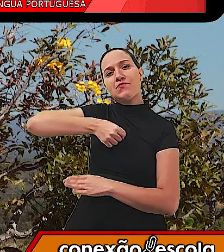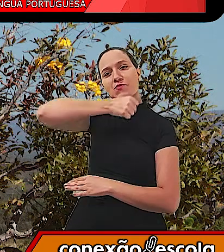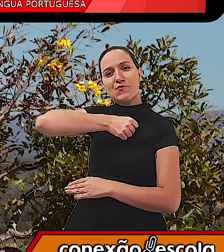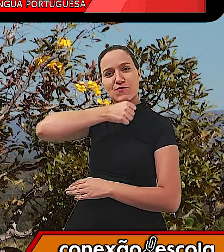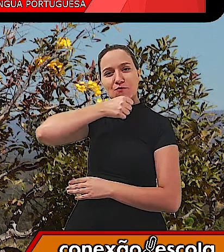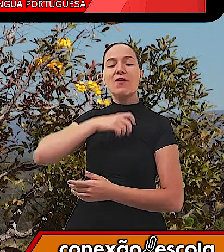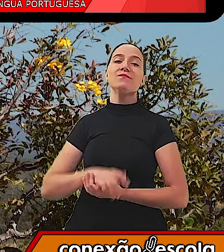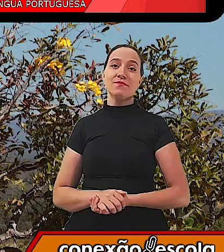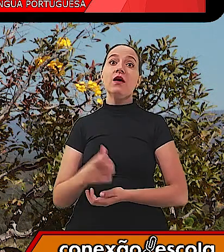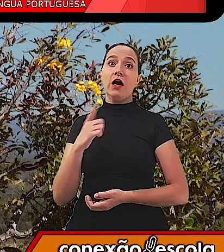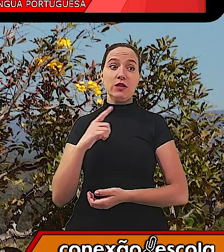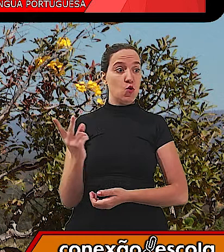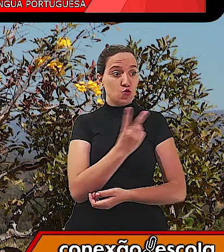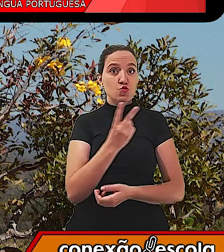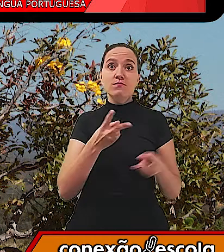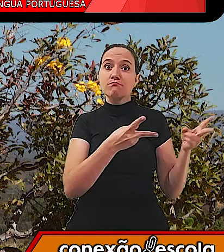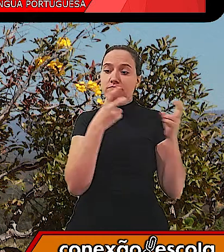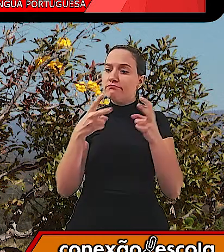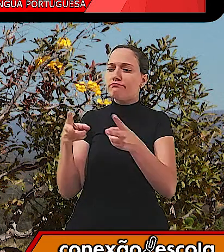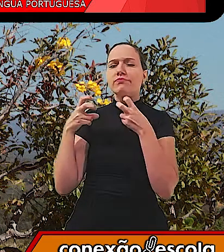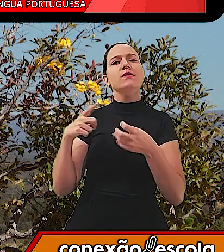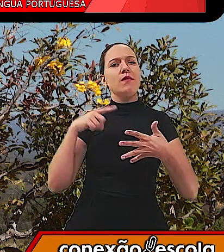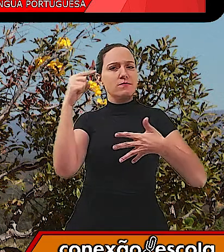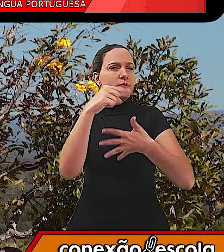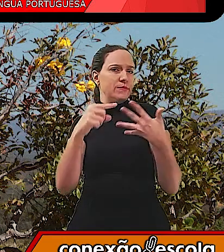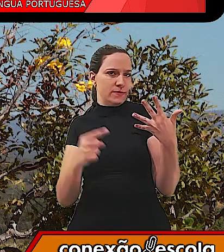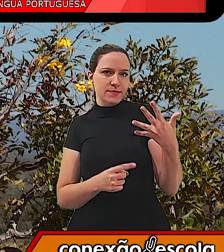duas histórias têm elementos.